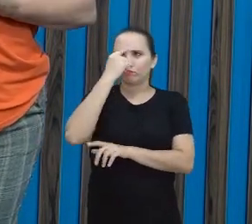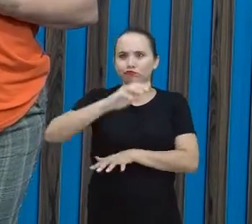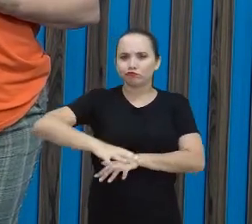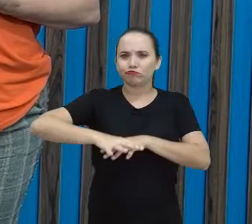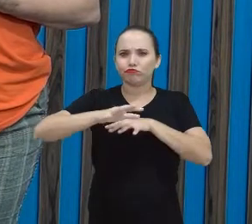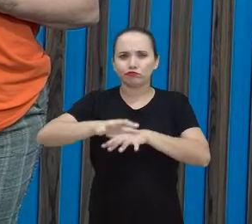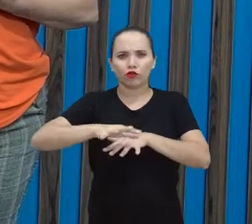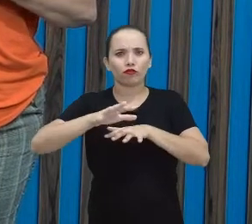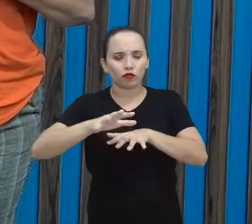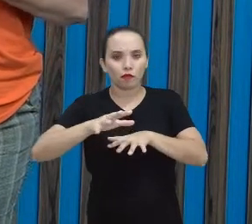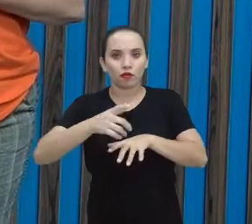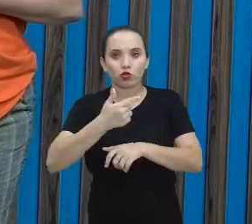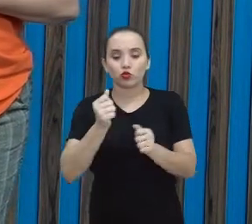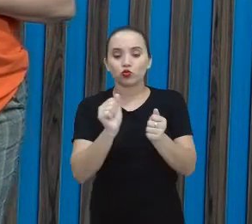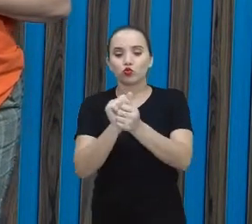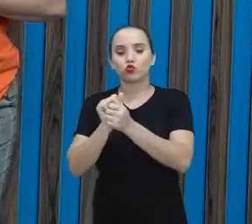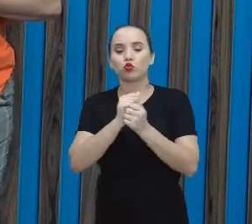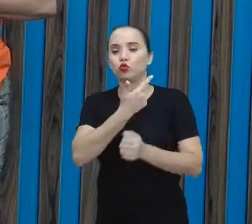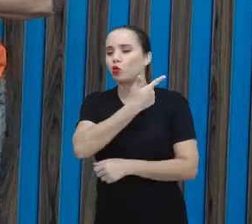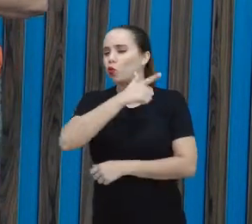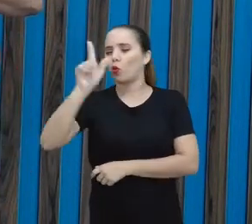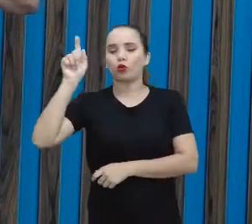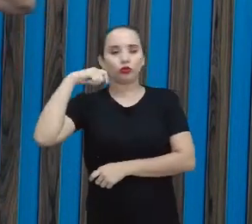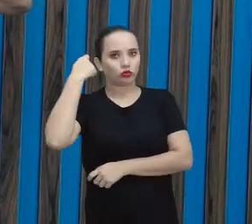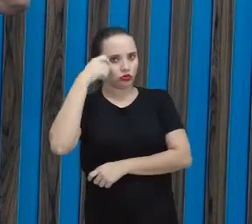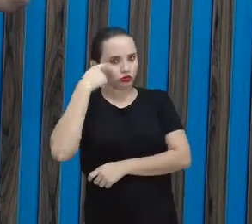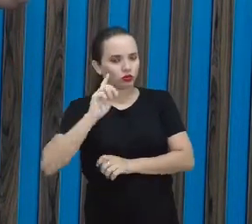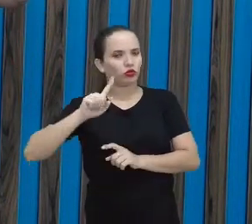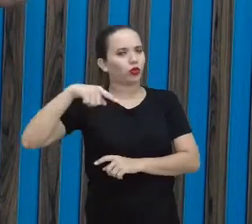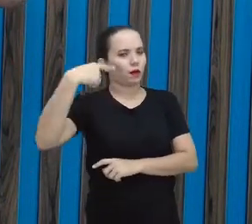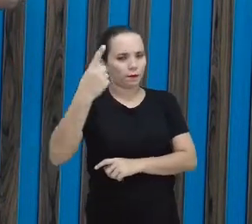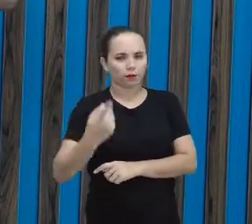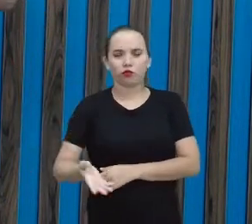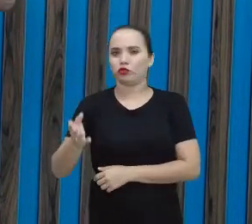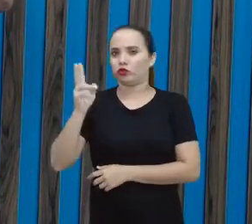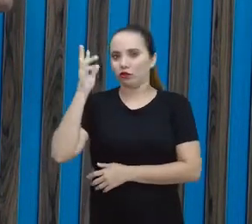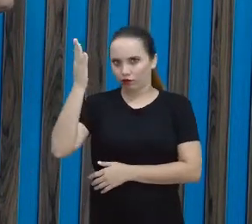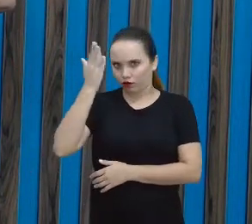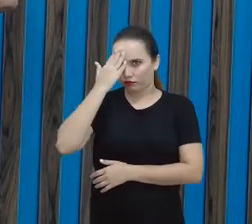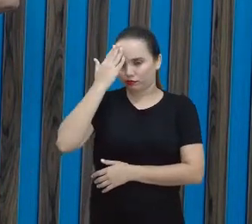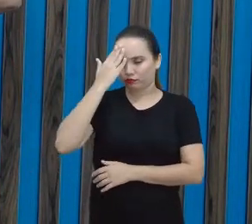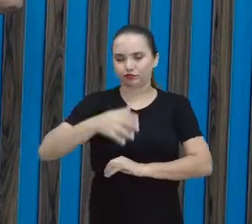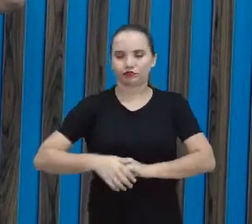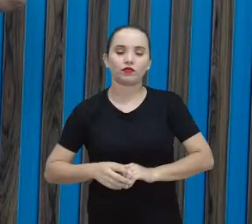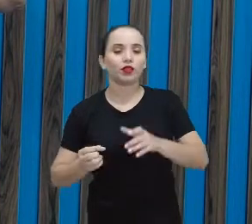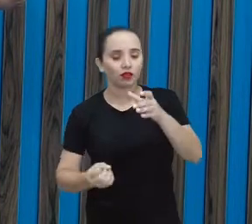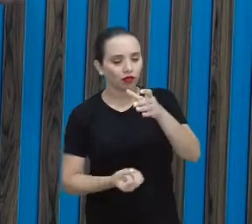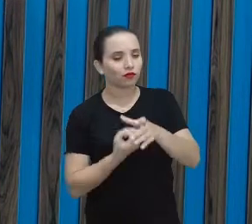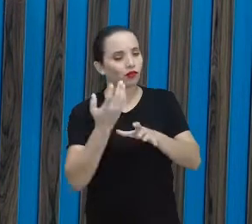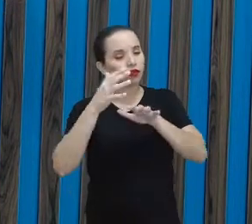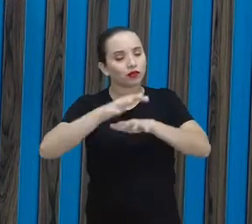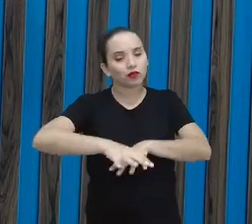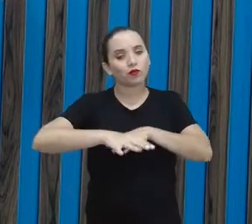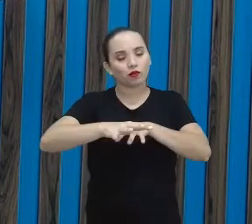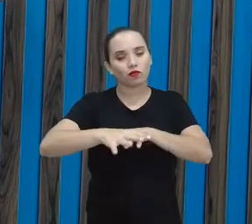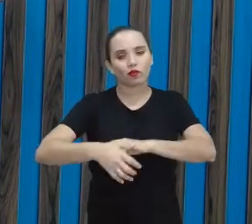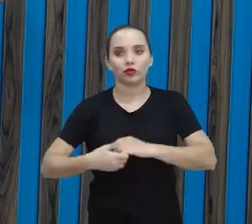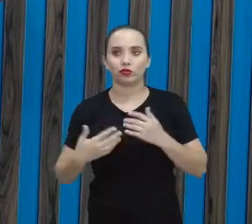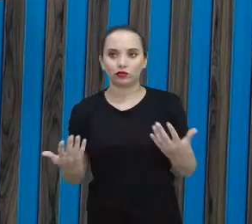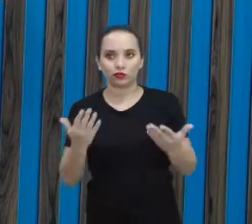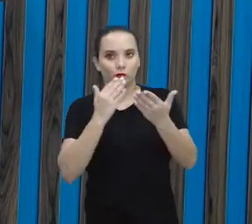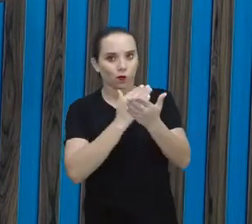outros artistas, a gente vai ver quem são esses artistas daqui a pouco, e ele criou esse movimento. Então, o